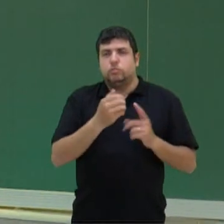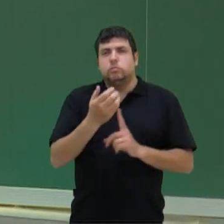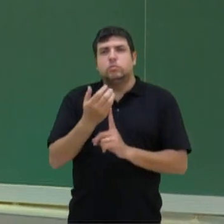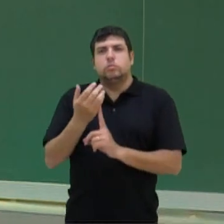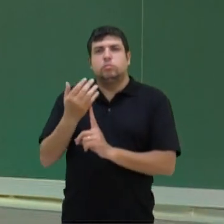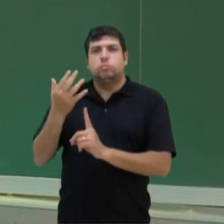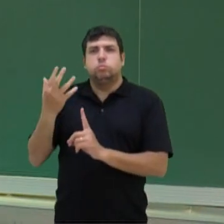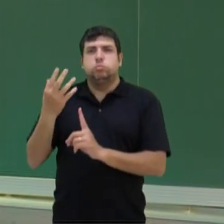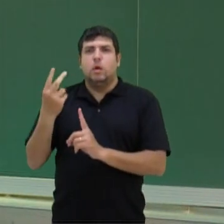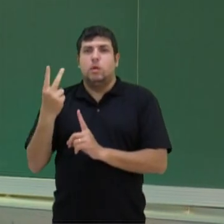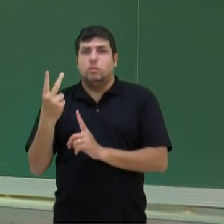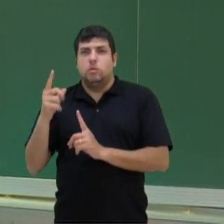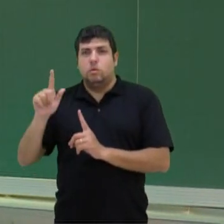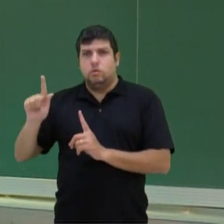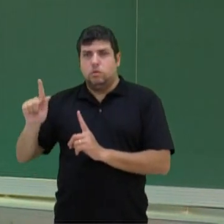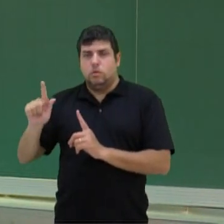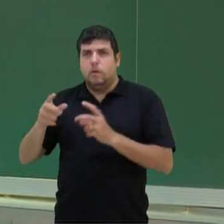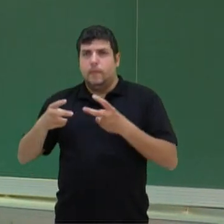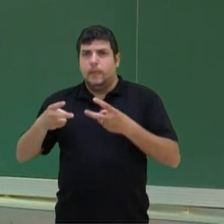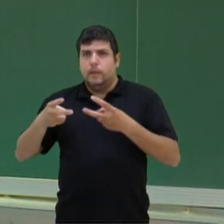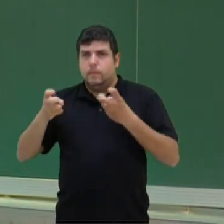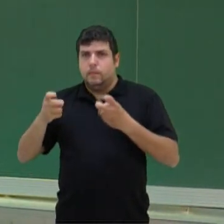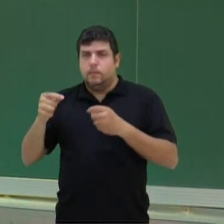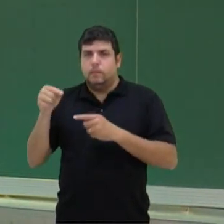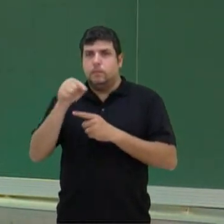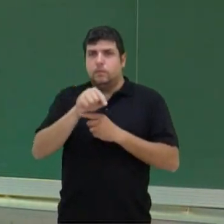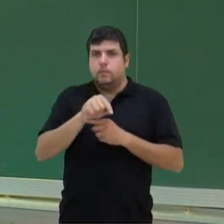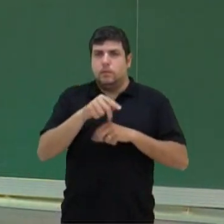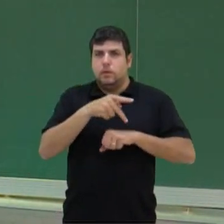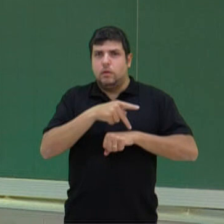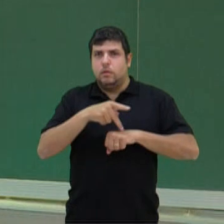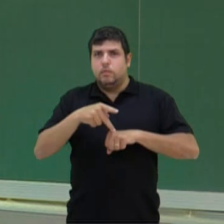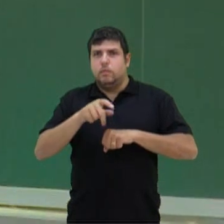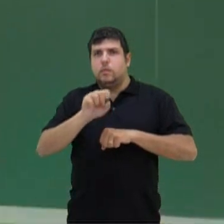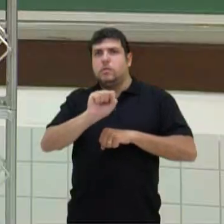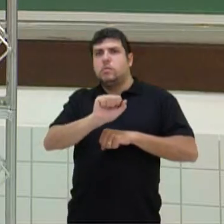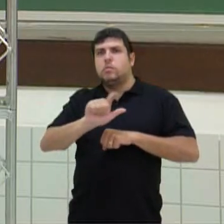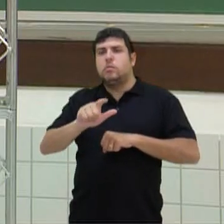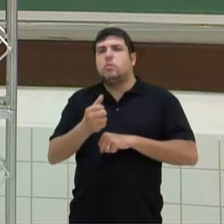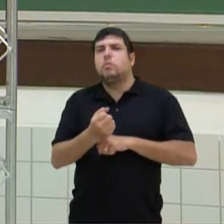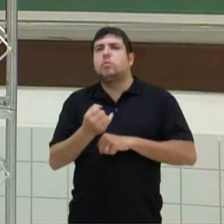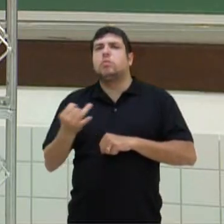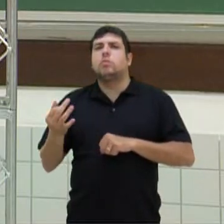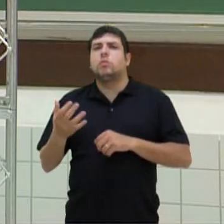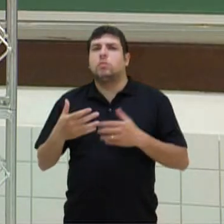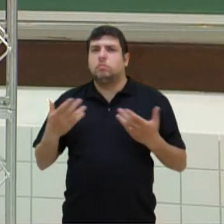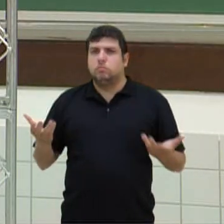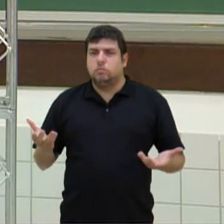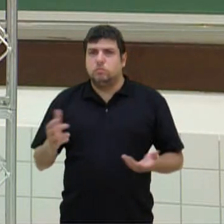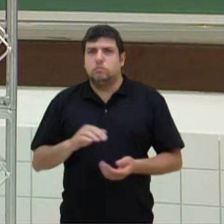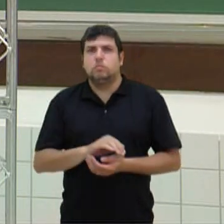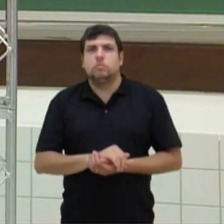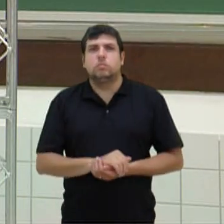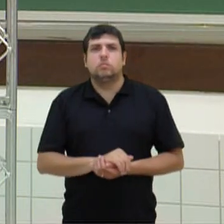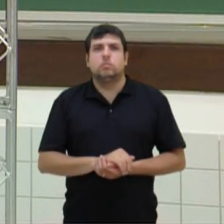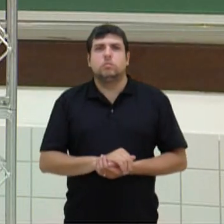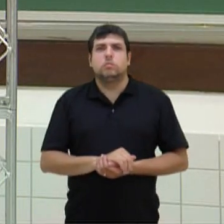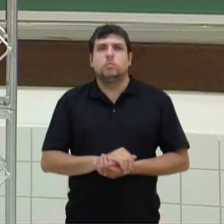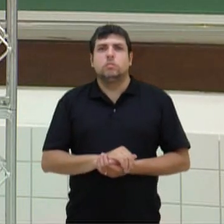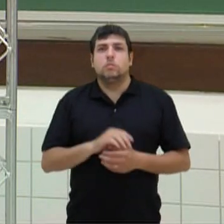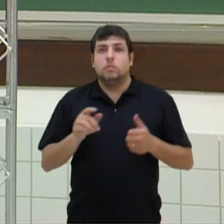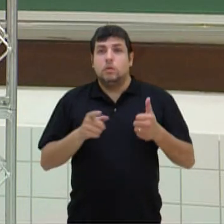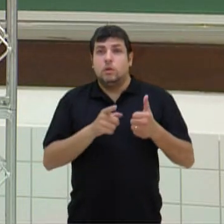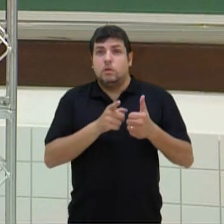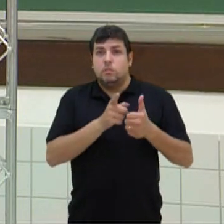podemos prever que a pureza do sal, do nitrato, vai ser qual das alternativas, tá? Então vamos lá. Primeira